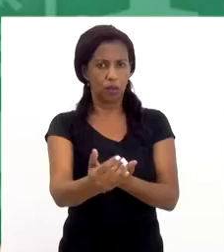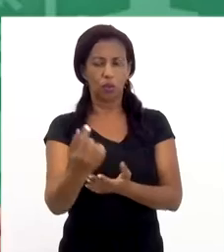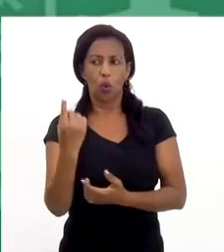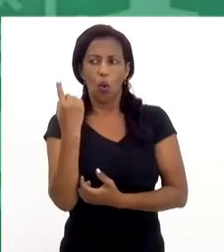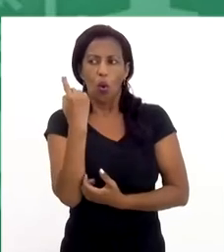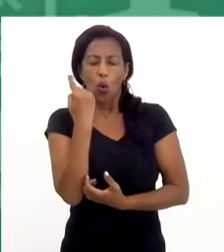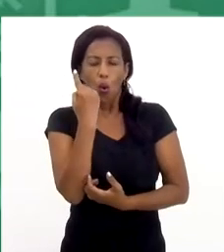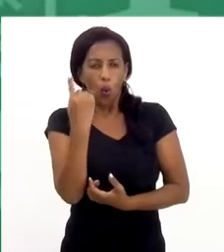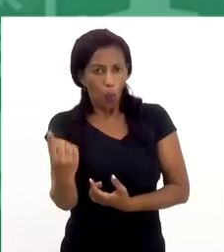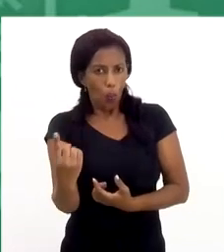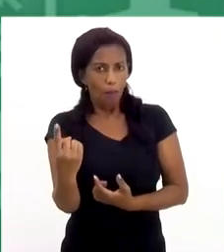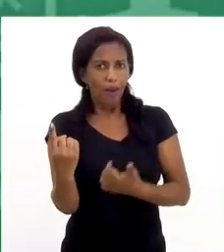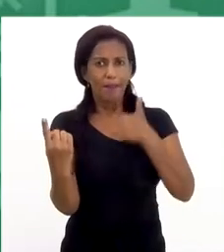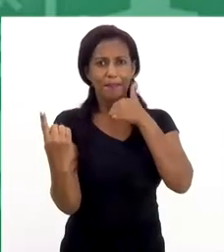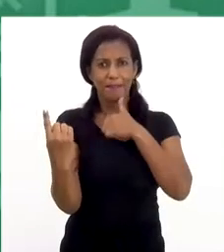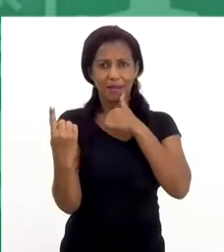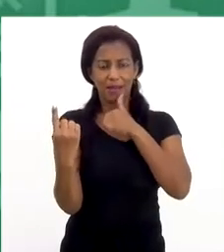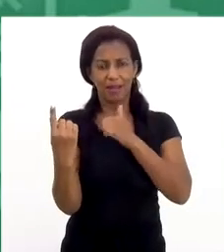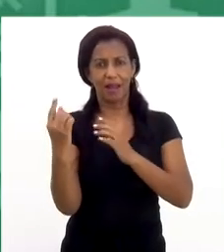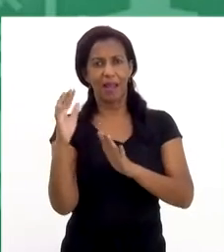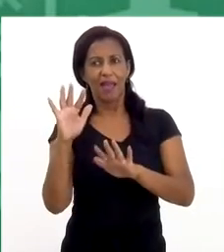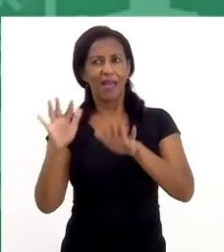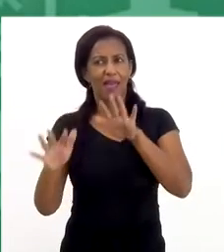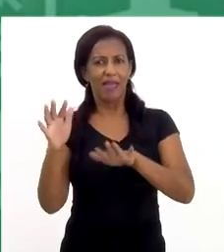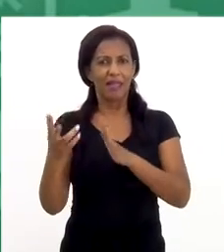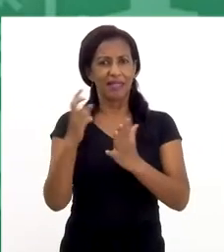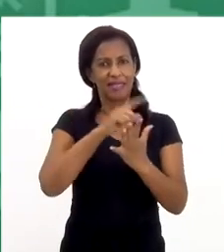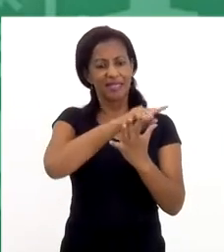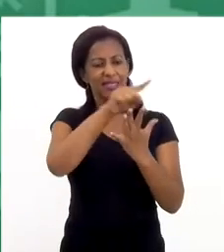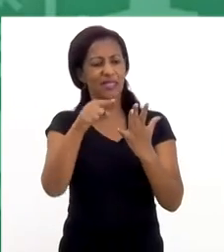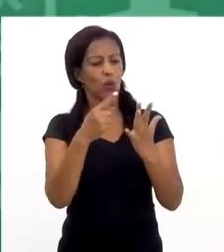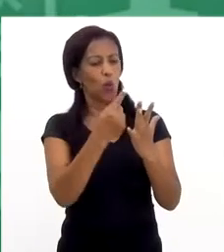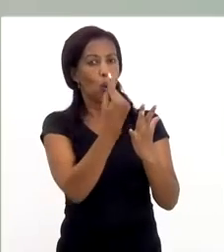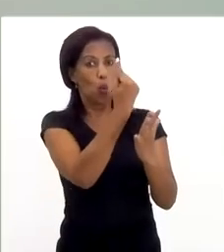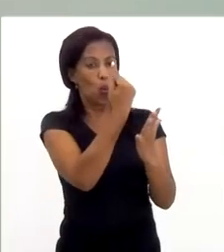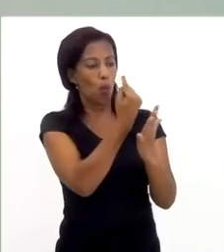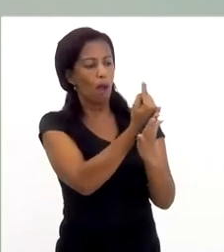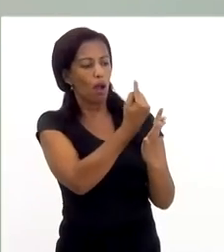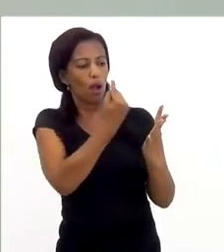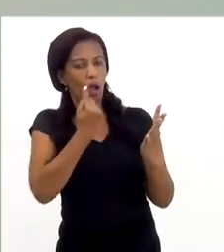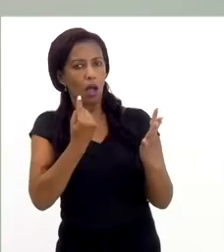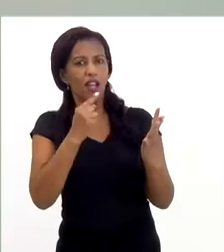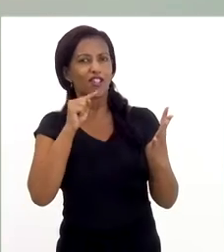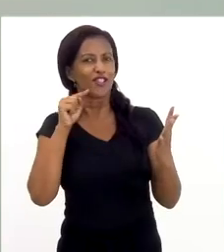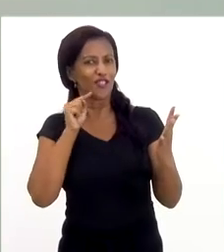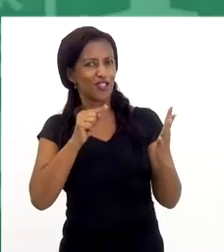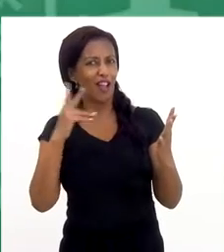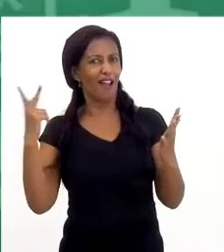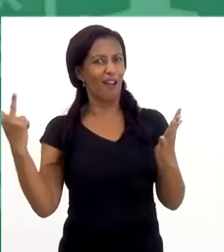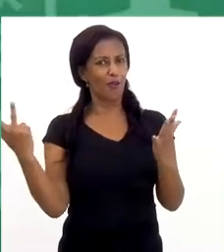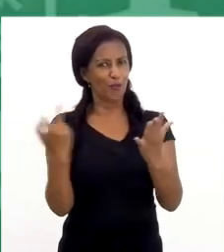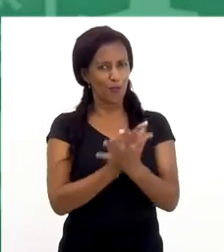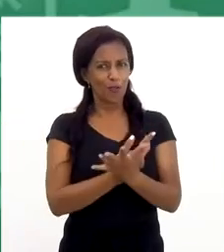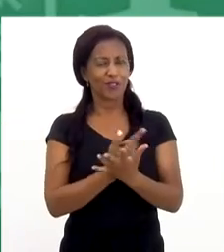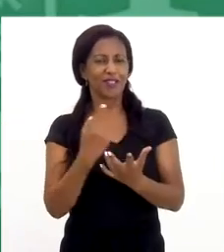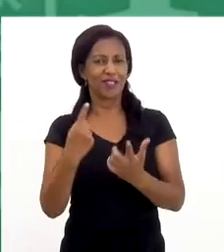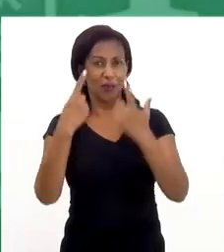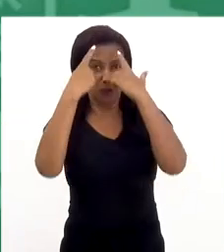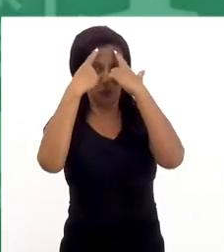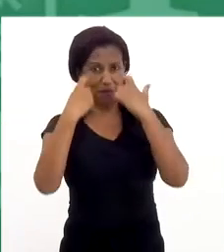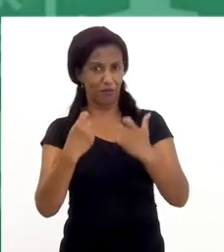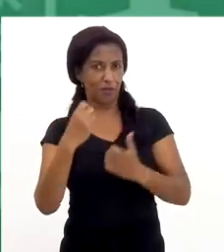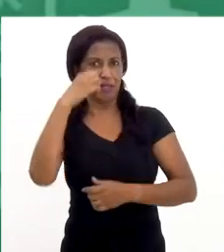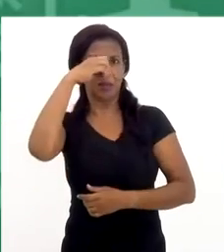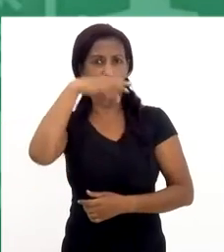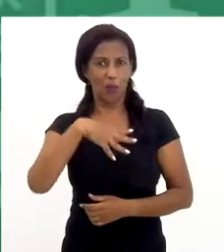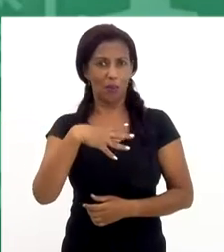do programa uma em cada cinco meninas aí entre eles e 13 e 17 anos já passou aí vamos dizer para uma importunação sexual